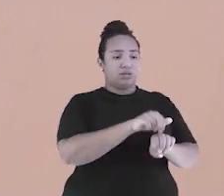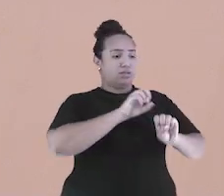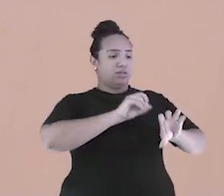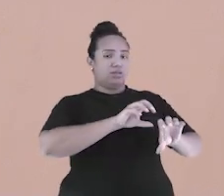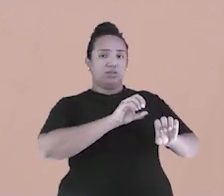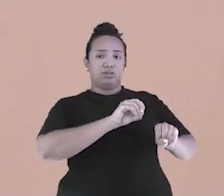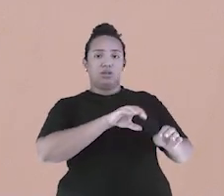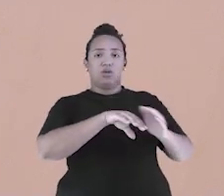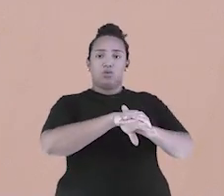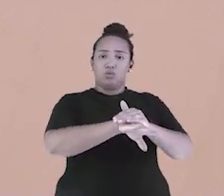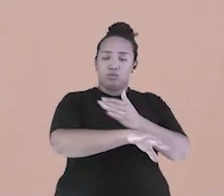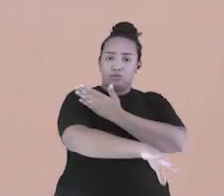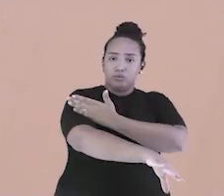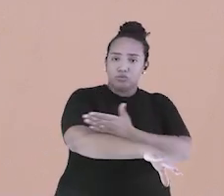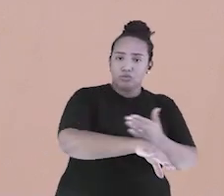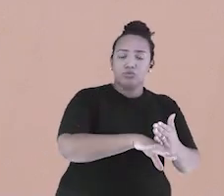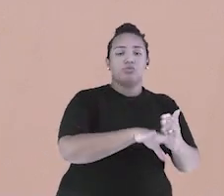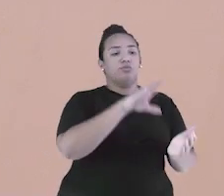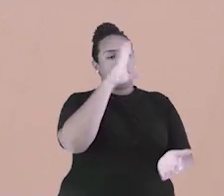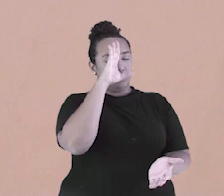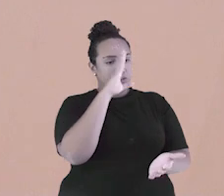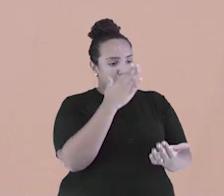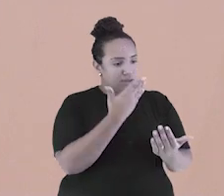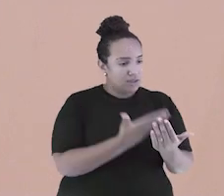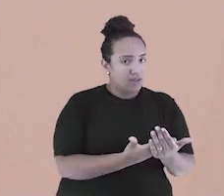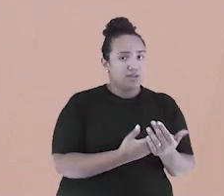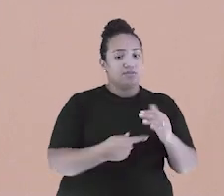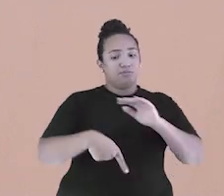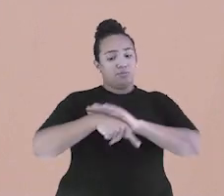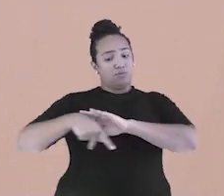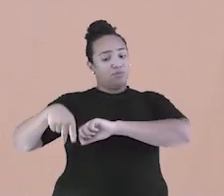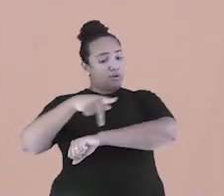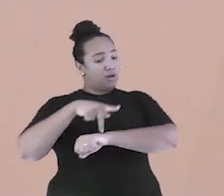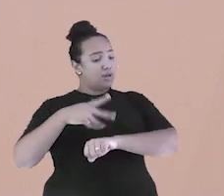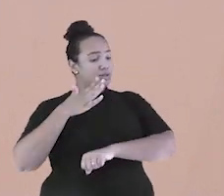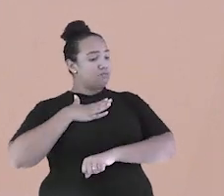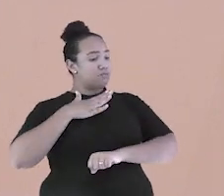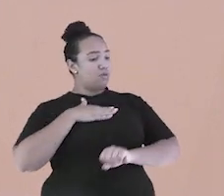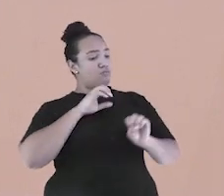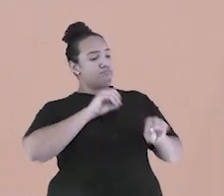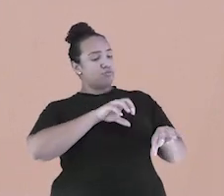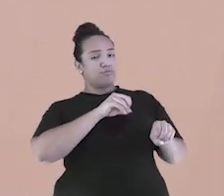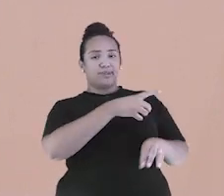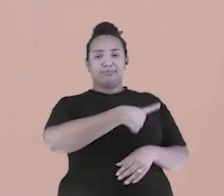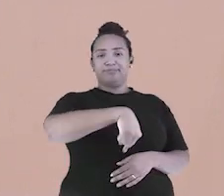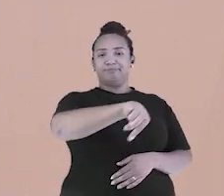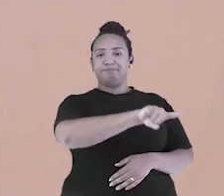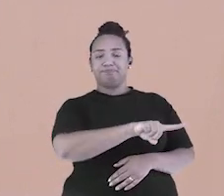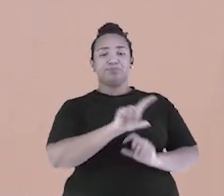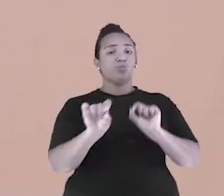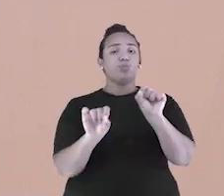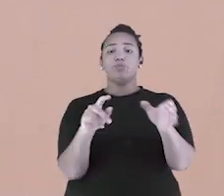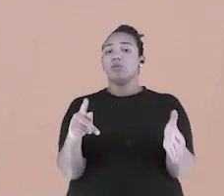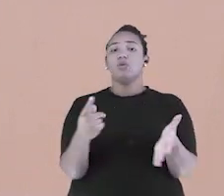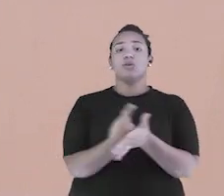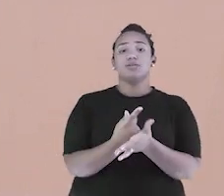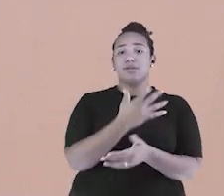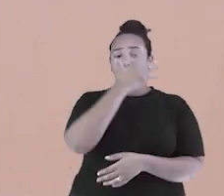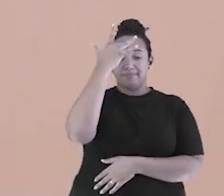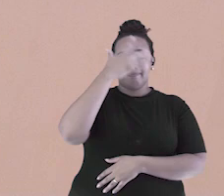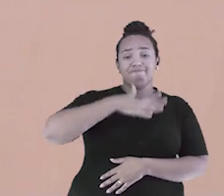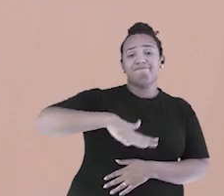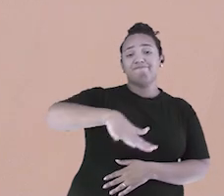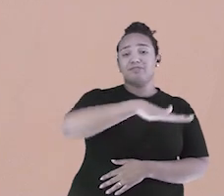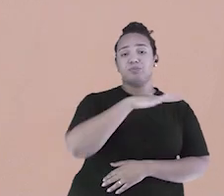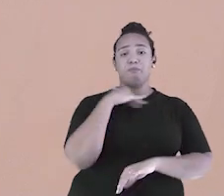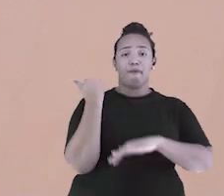e características sociais de sua nação sobre os povos que ali se encontravam. Isso gerava mortes e combate pelas